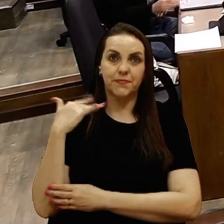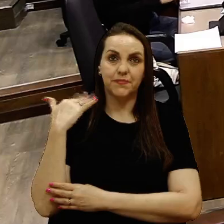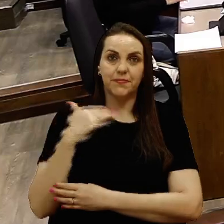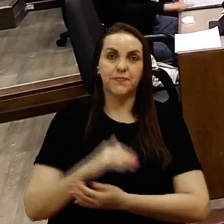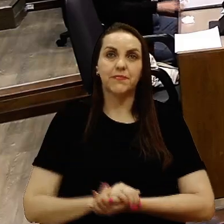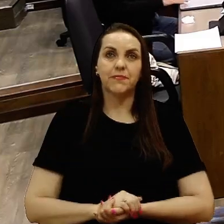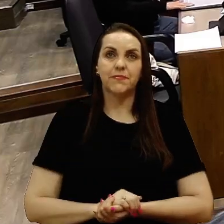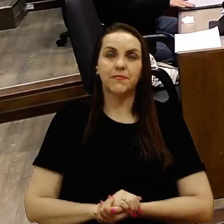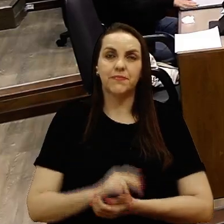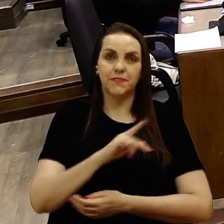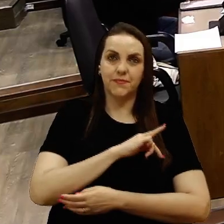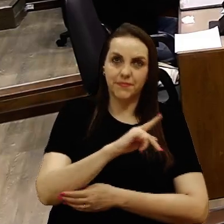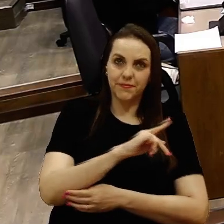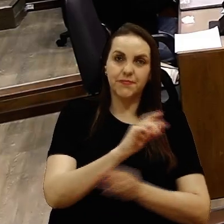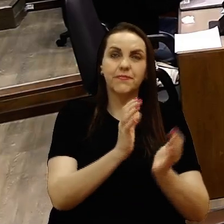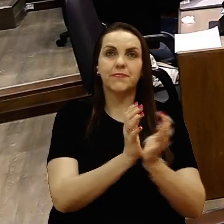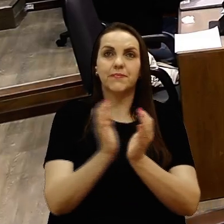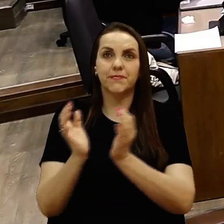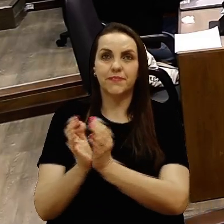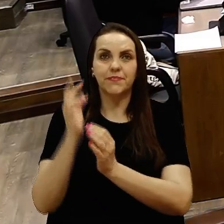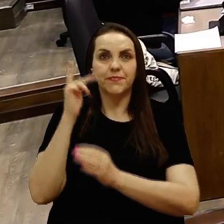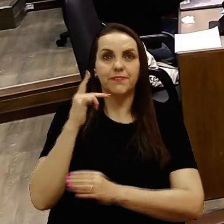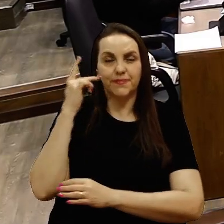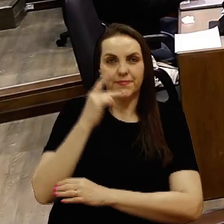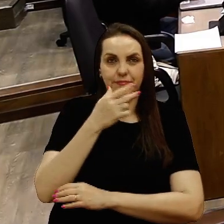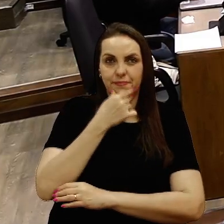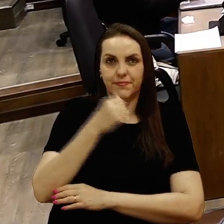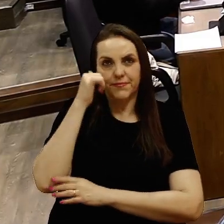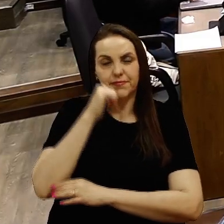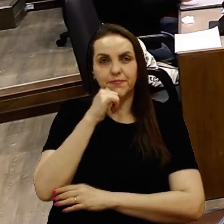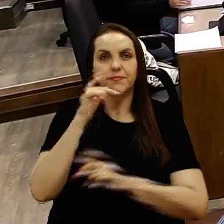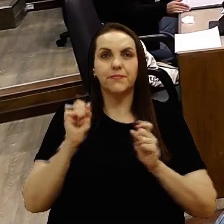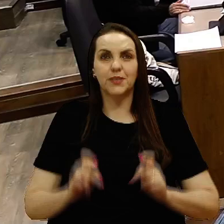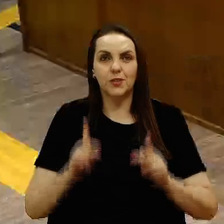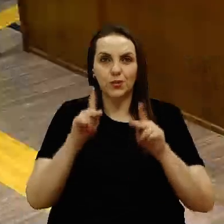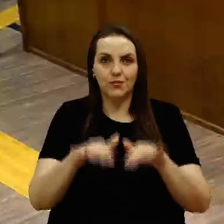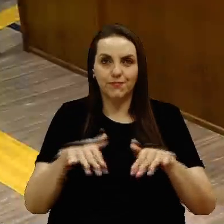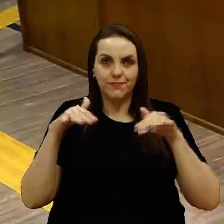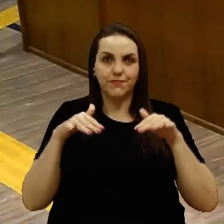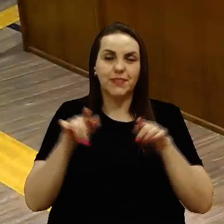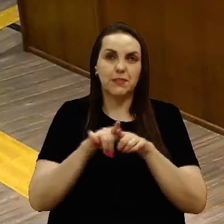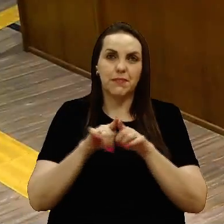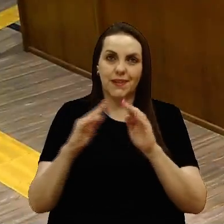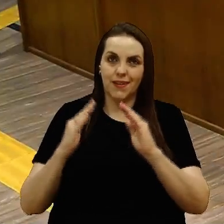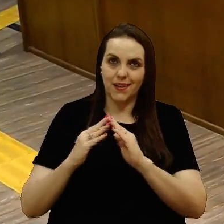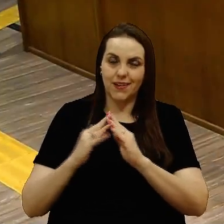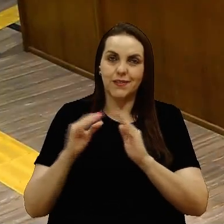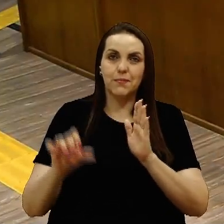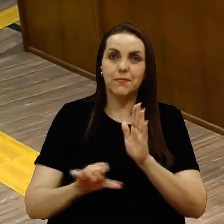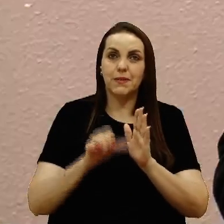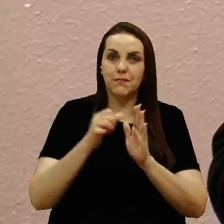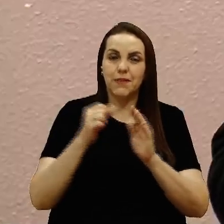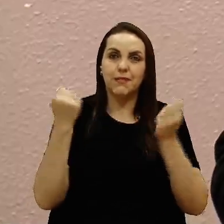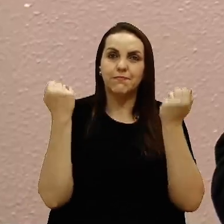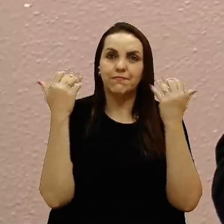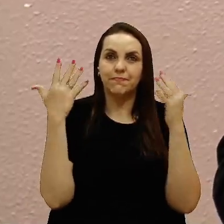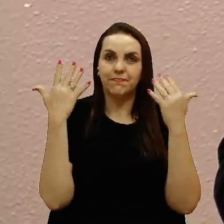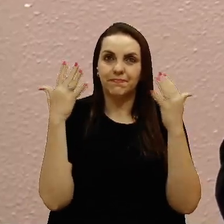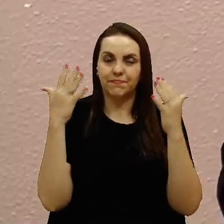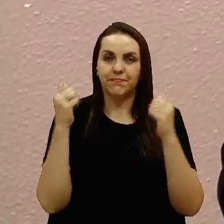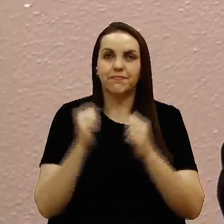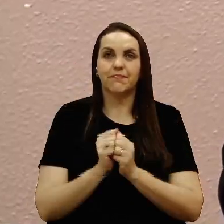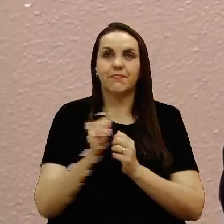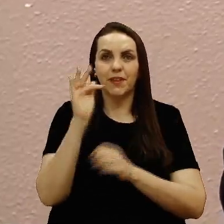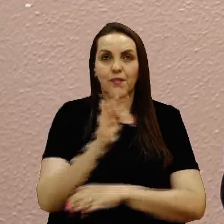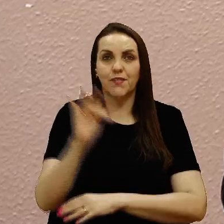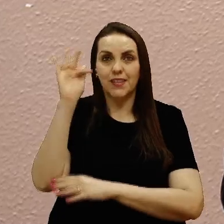nobres colegas, vereadores e vereadoras, as pessoas que nos acompanham daqui de casa. Primeiramente, eu queria fazer um voto de congratulação à Federação Gaúcha das